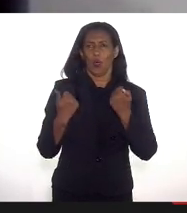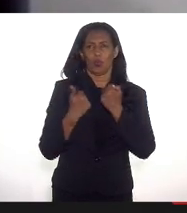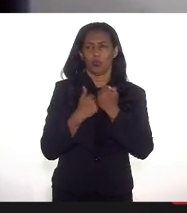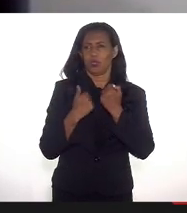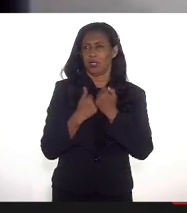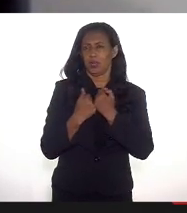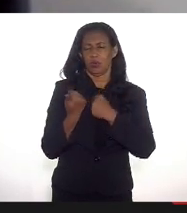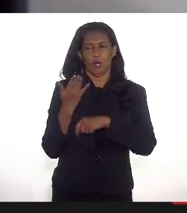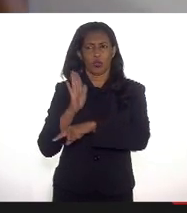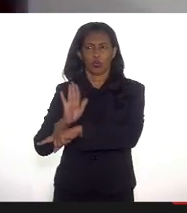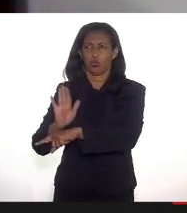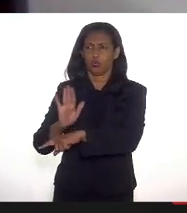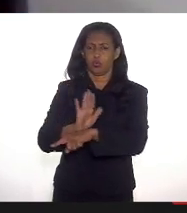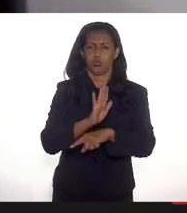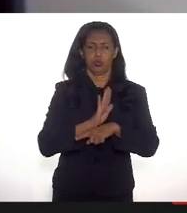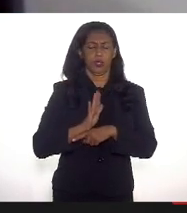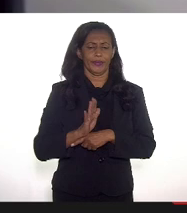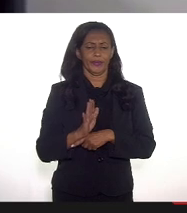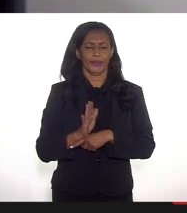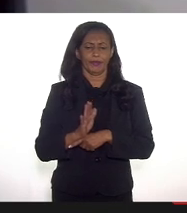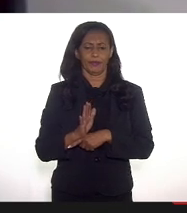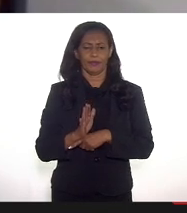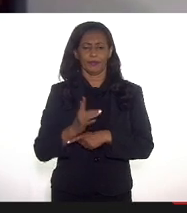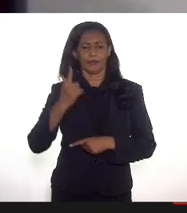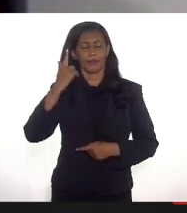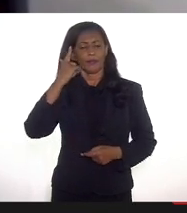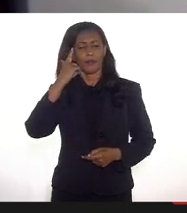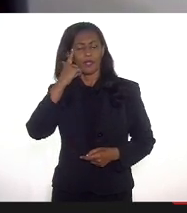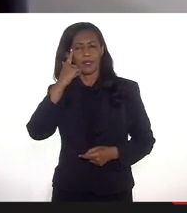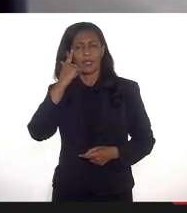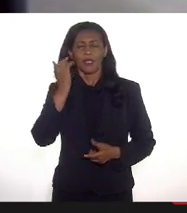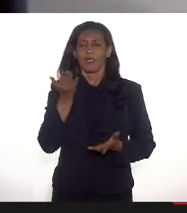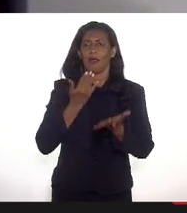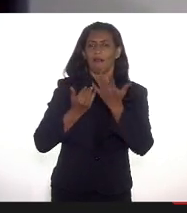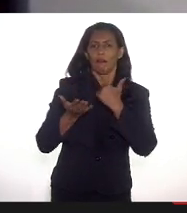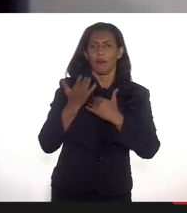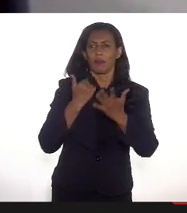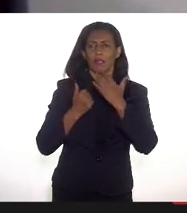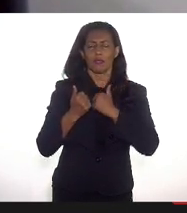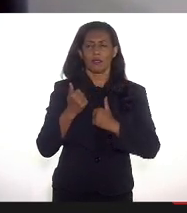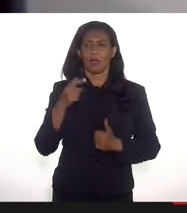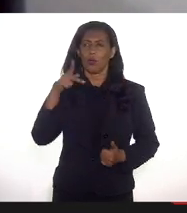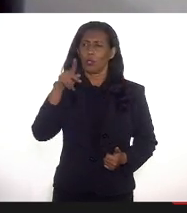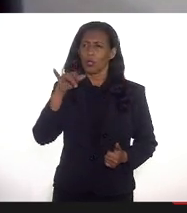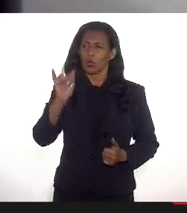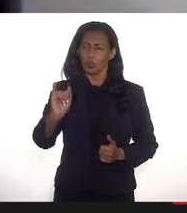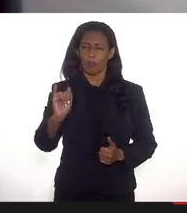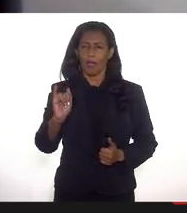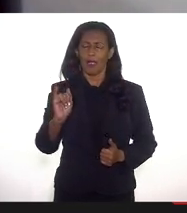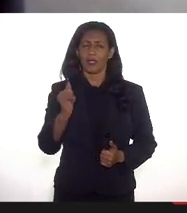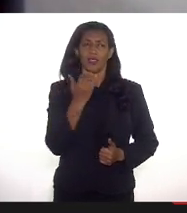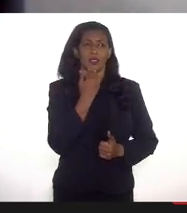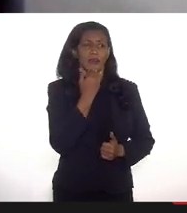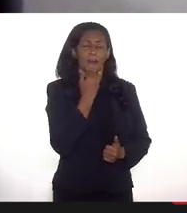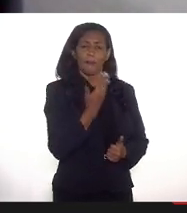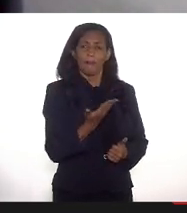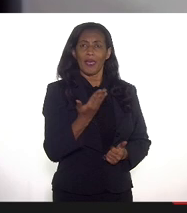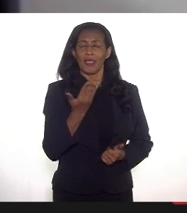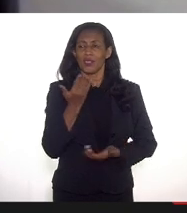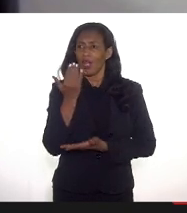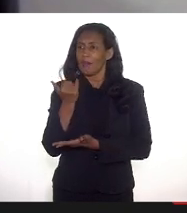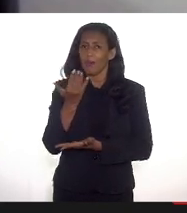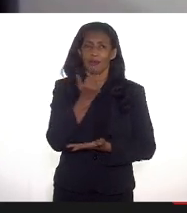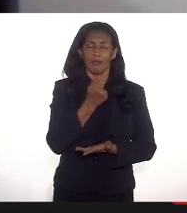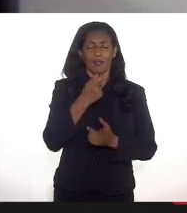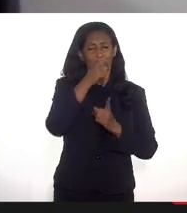isso. A gente precisa pensar em alimentação, porque os pais seguiram pedindo, nesses